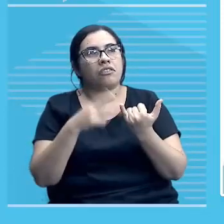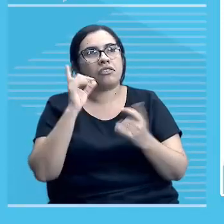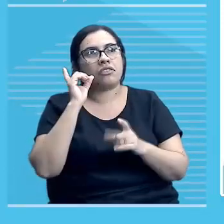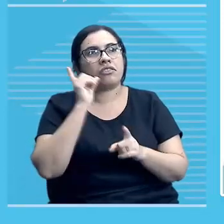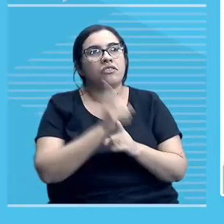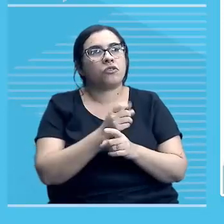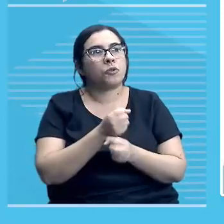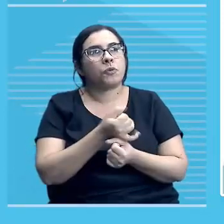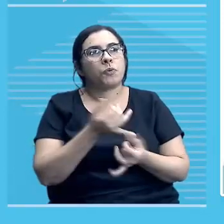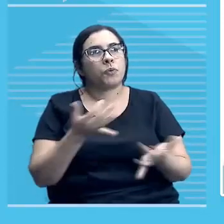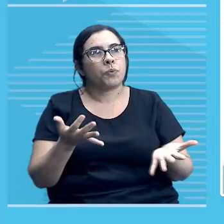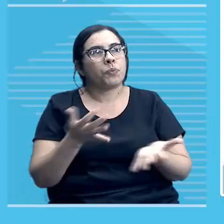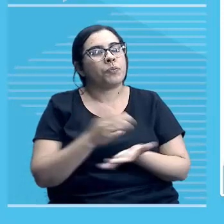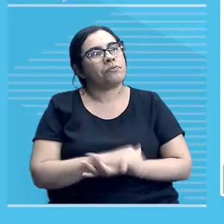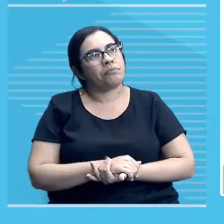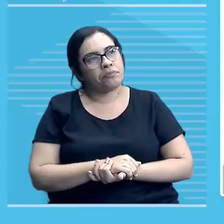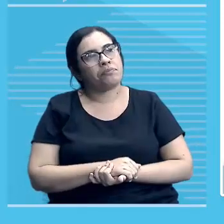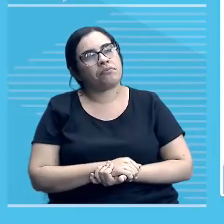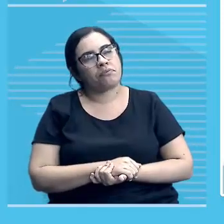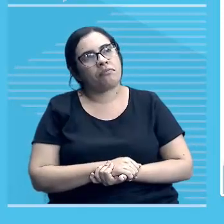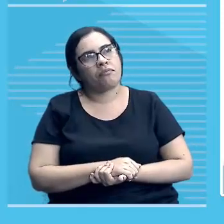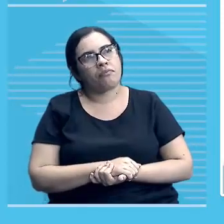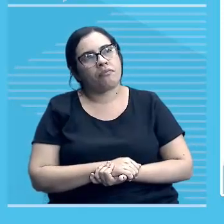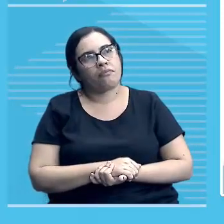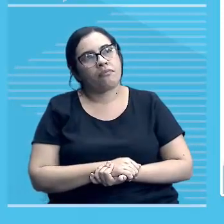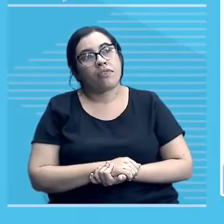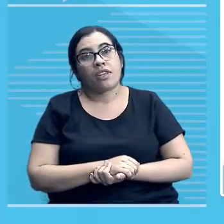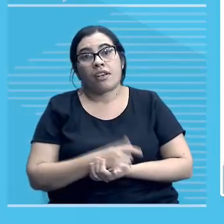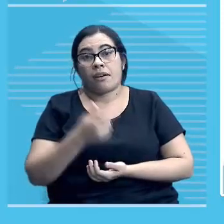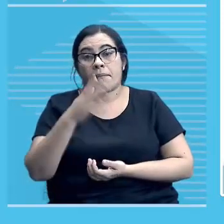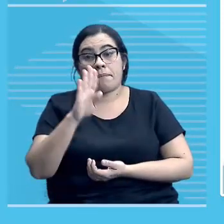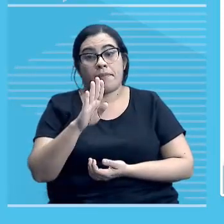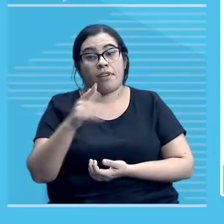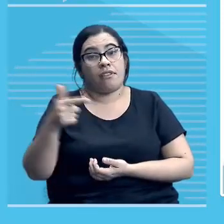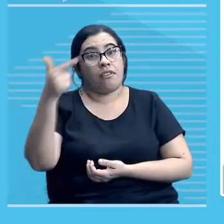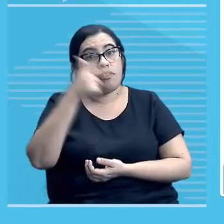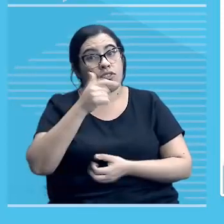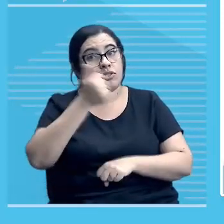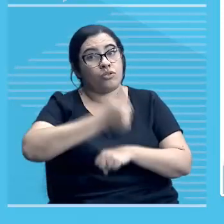B ao quadrado, menos 3 ao quadrado,